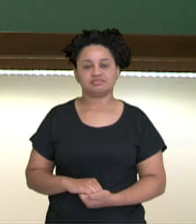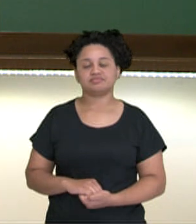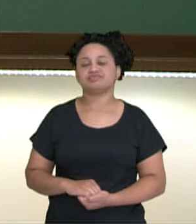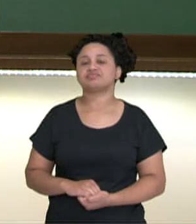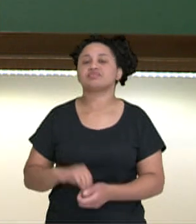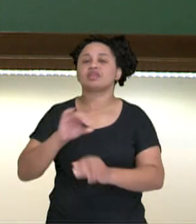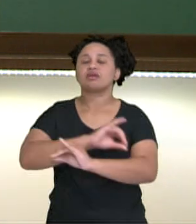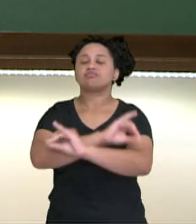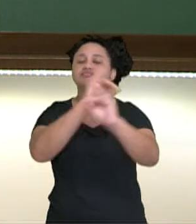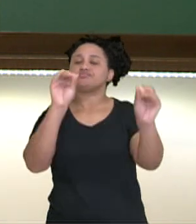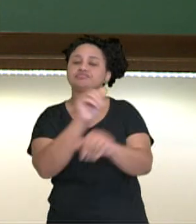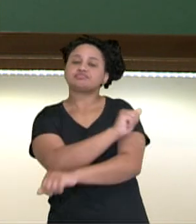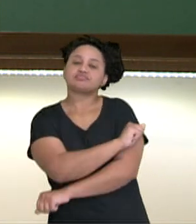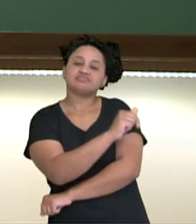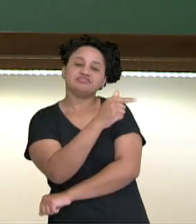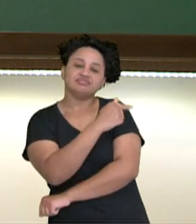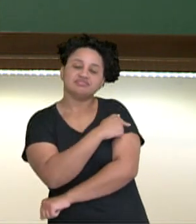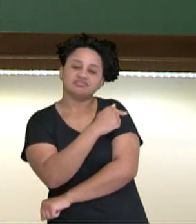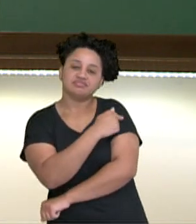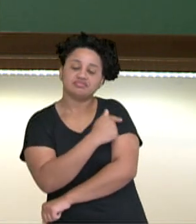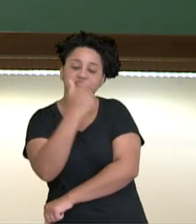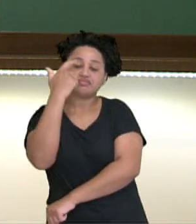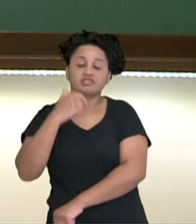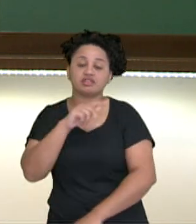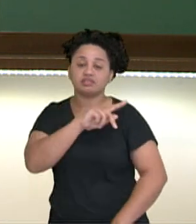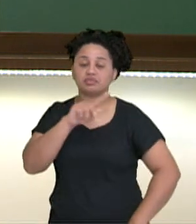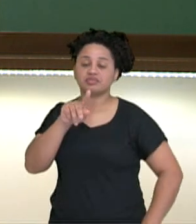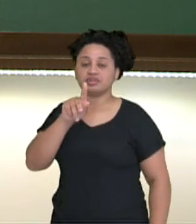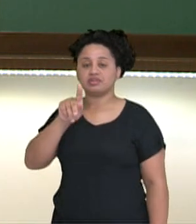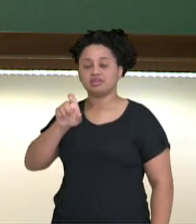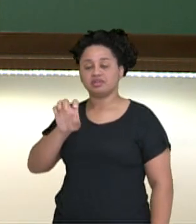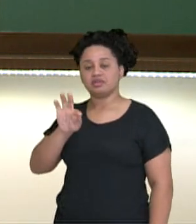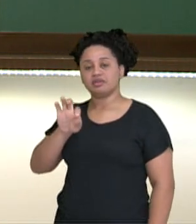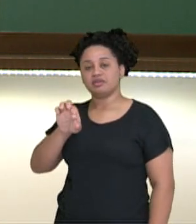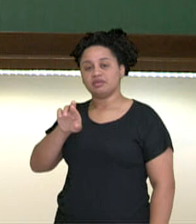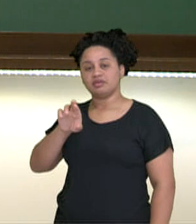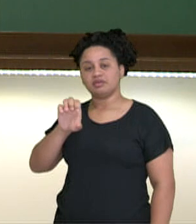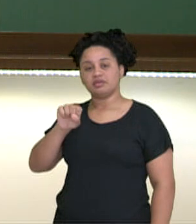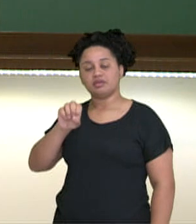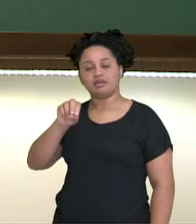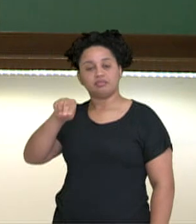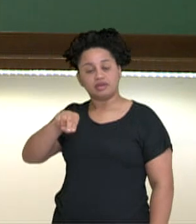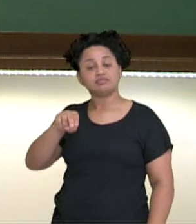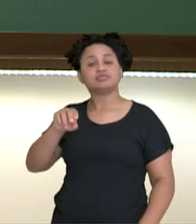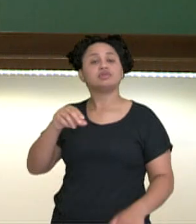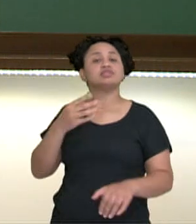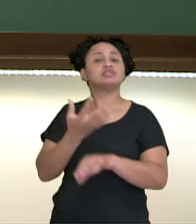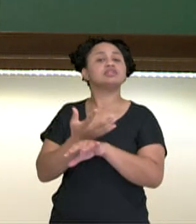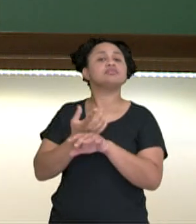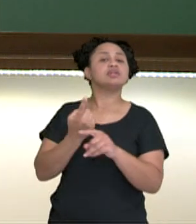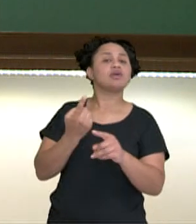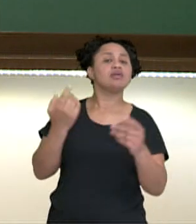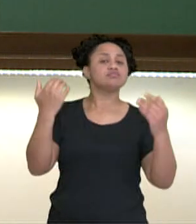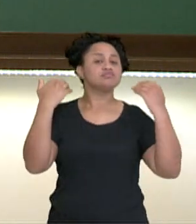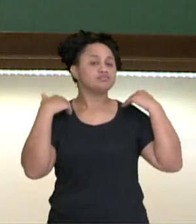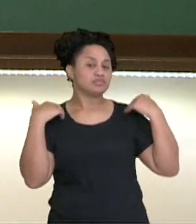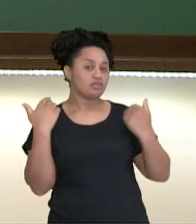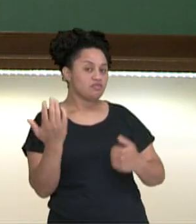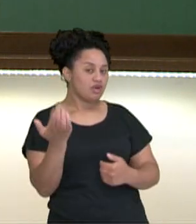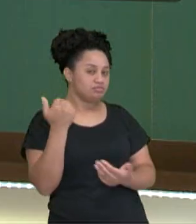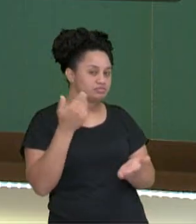Olá, pessoal do 7º ano. Eu sou o professor Peterson, da disciplina de Educação Física. Vem comigo,